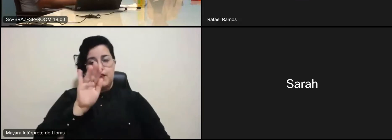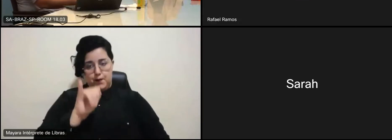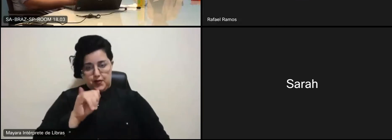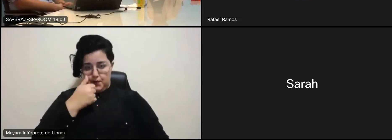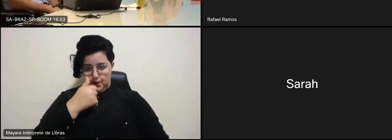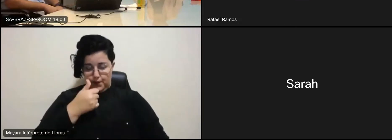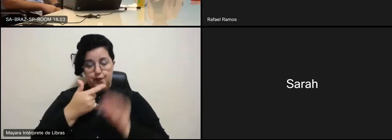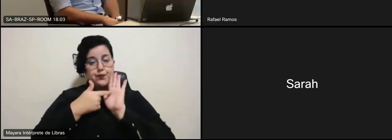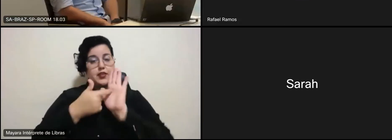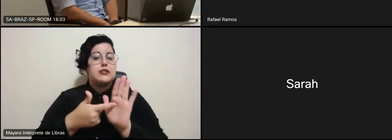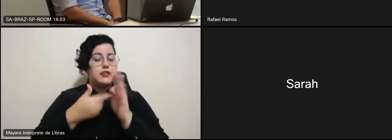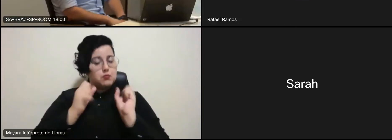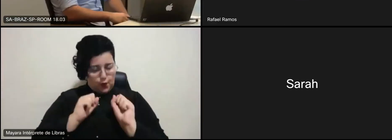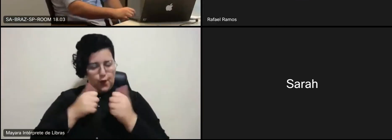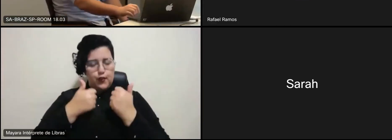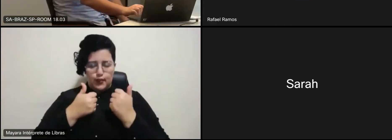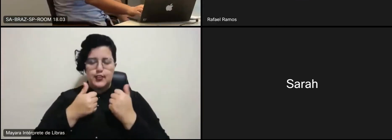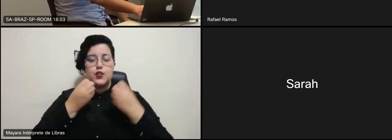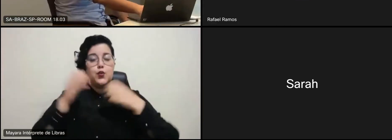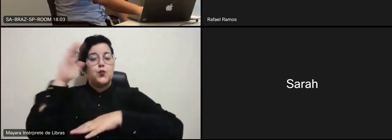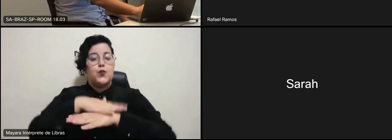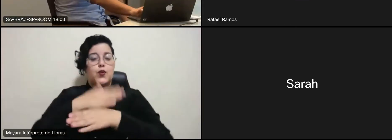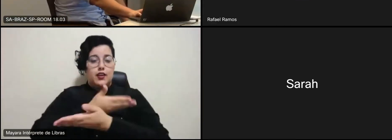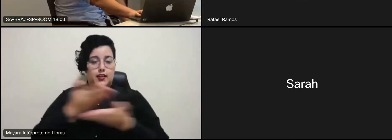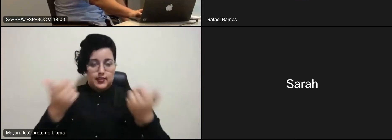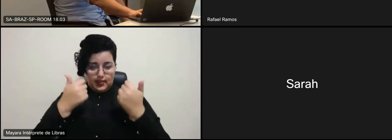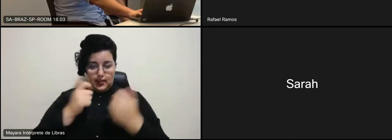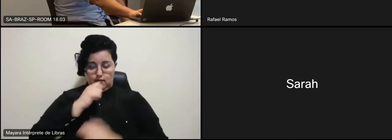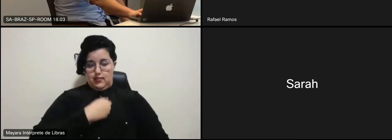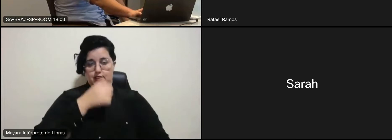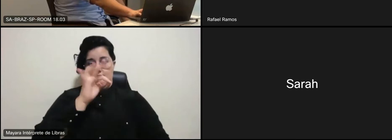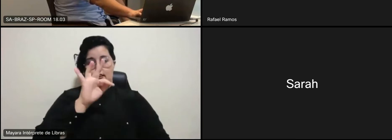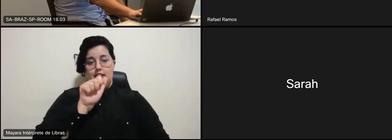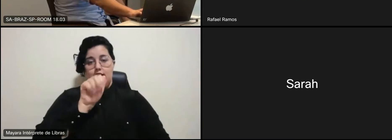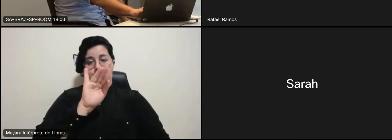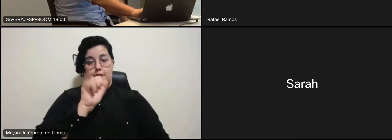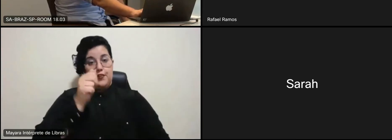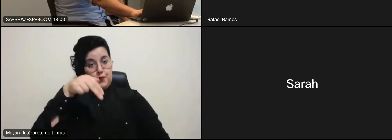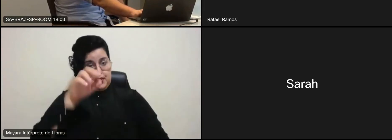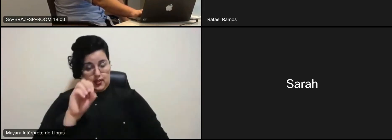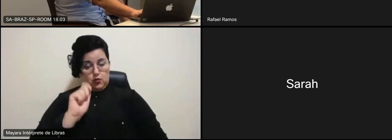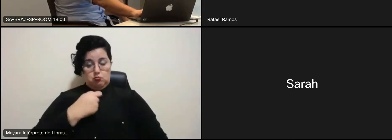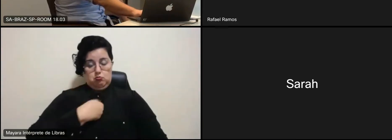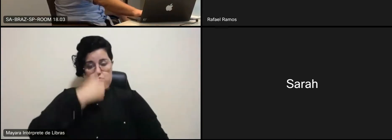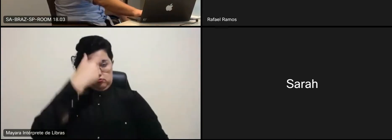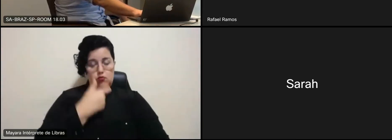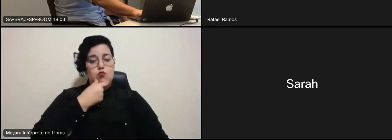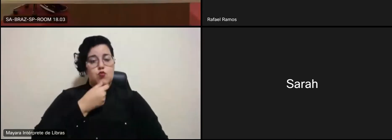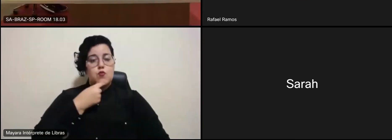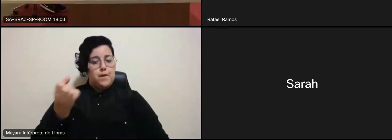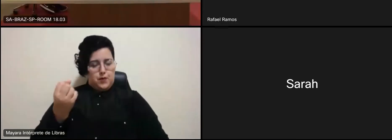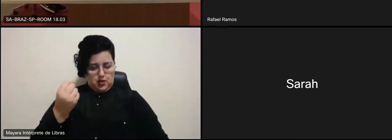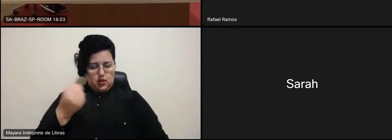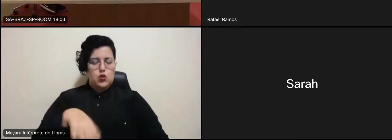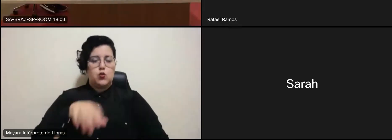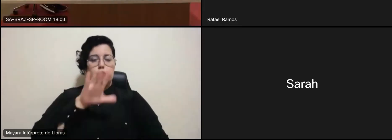Claro, vamos lá. Boa tarde, pessoal. Eu sou o Fabiano Eloy. Me autodescrevo como homem branco, cis. Estou